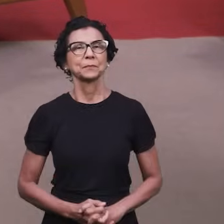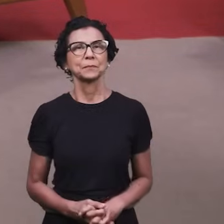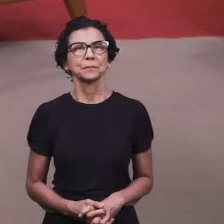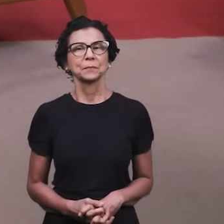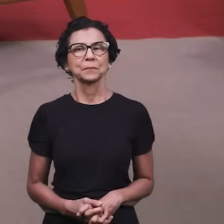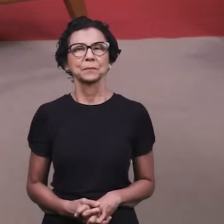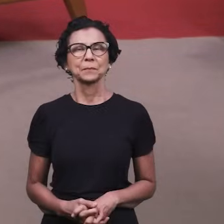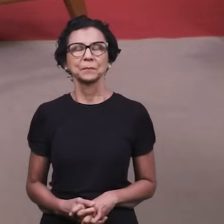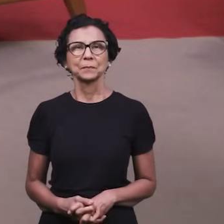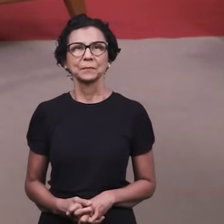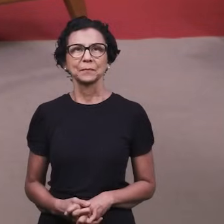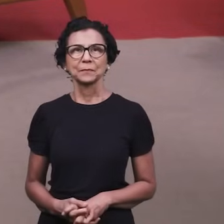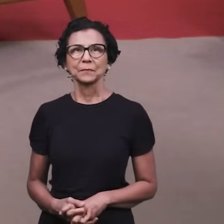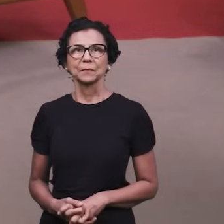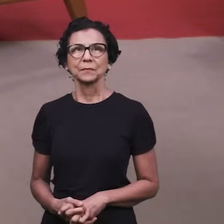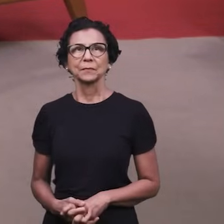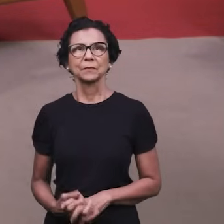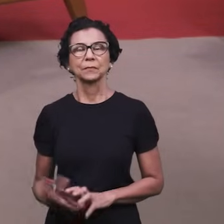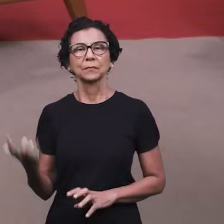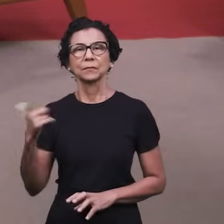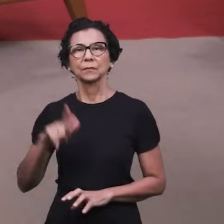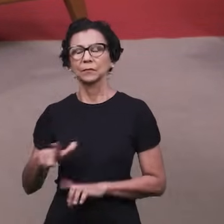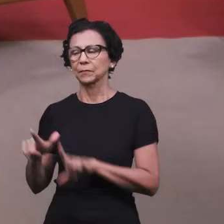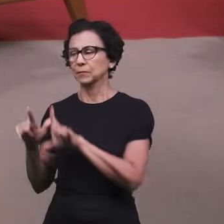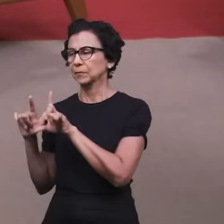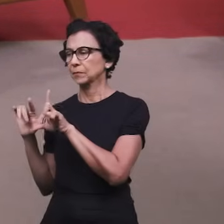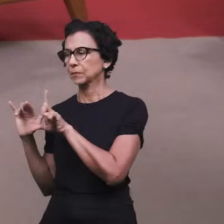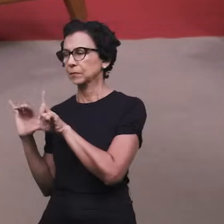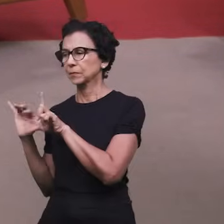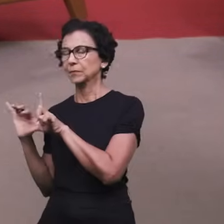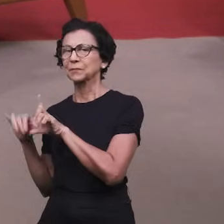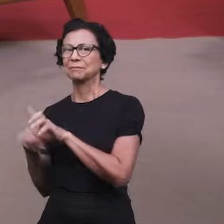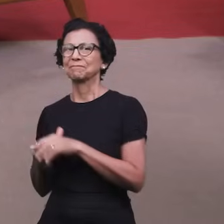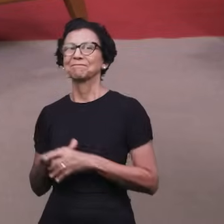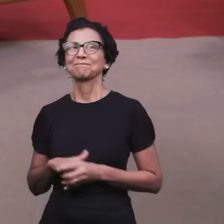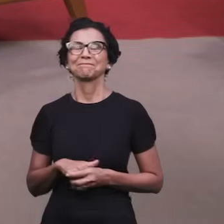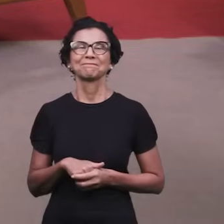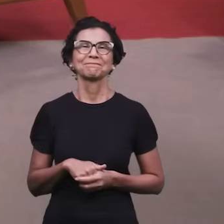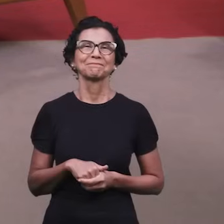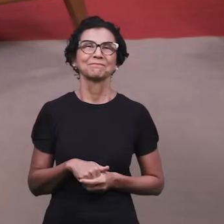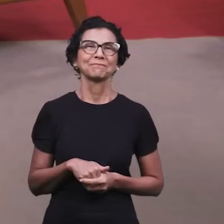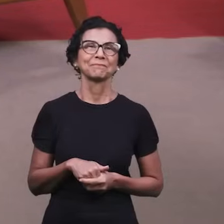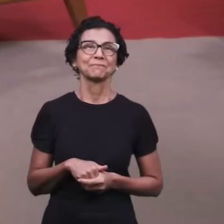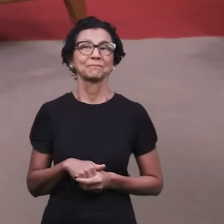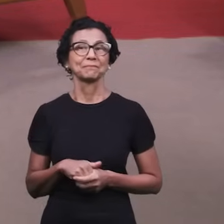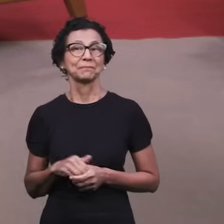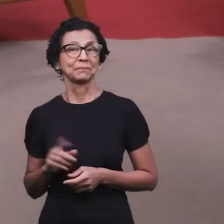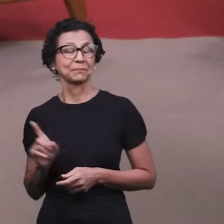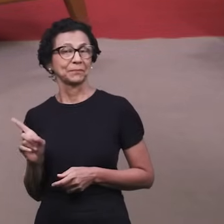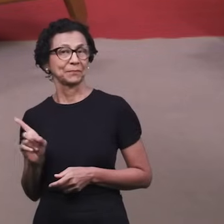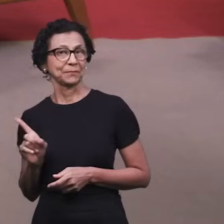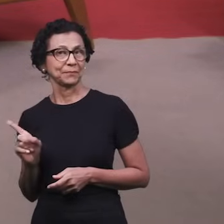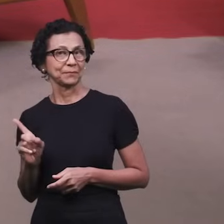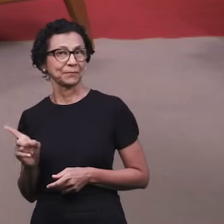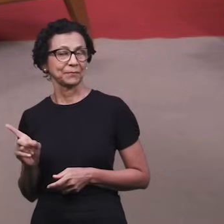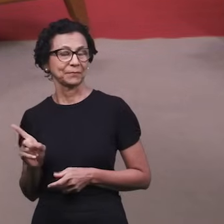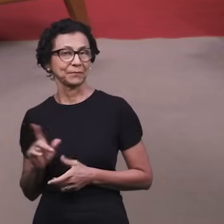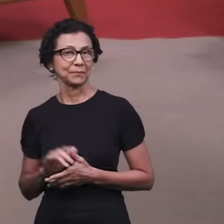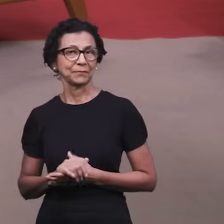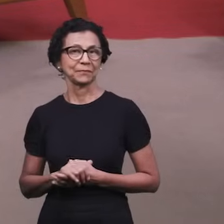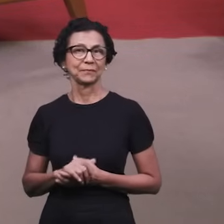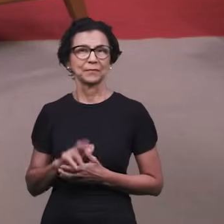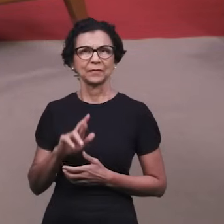você nos ajudar a fazer o programa da semana que vem. E quando você apontar a câmera do seu celular e for redirecionado para o WhatsApp, você vai ver que